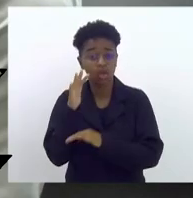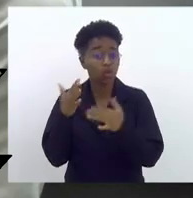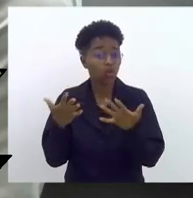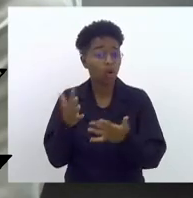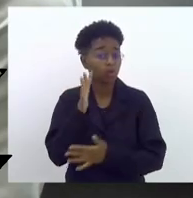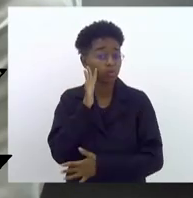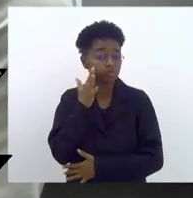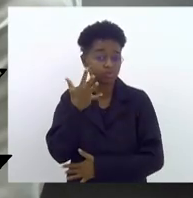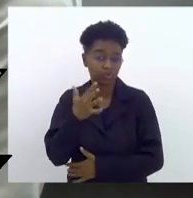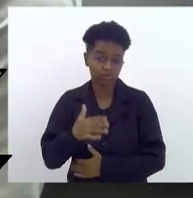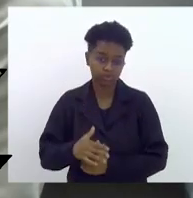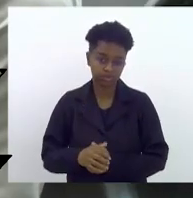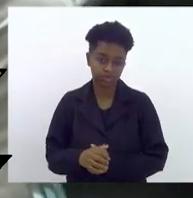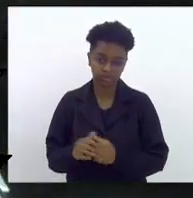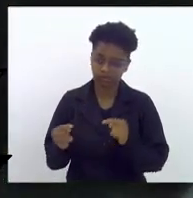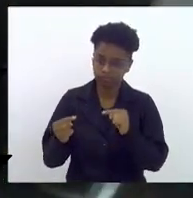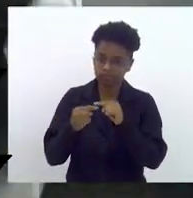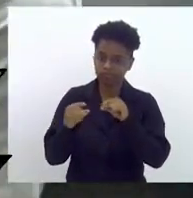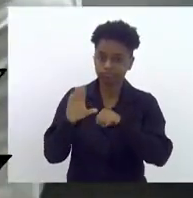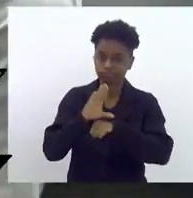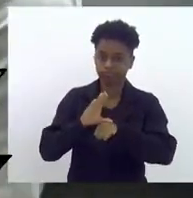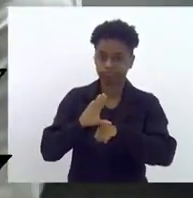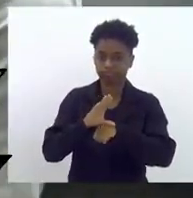saída constitucional